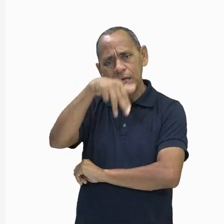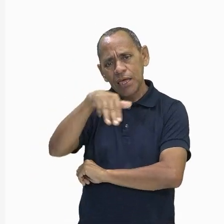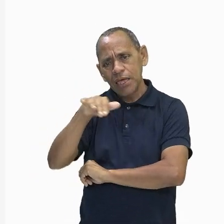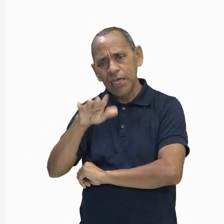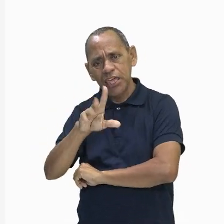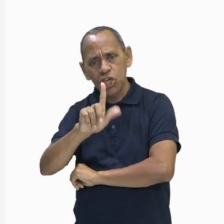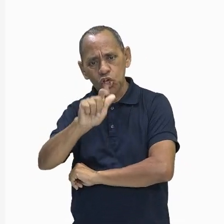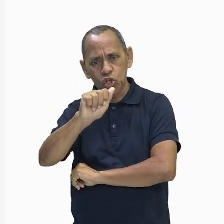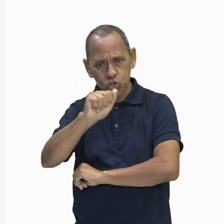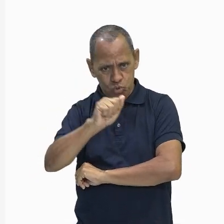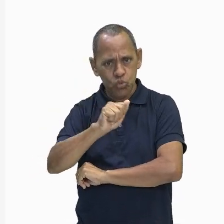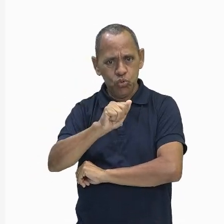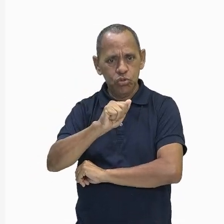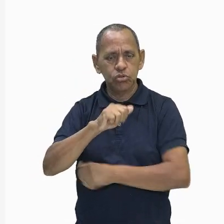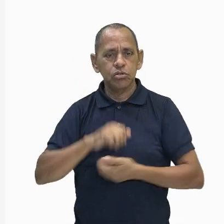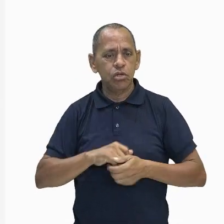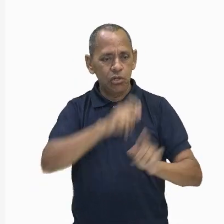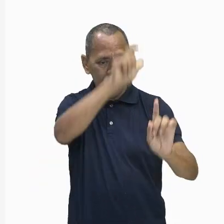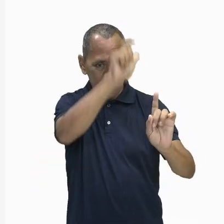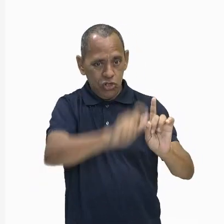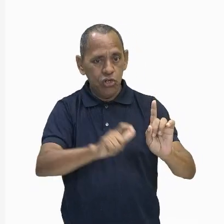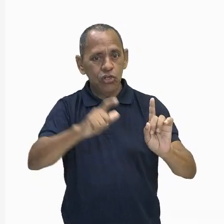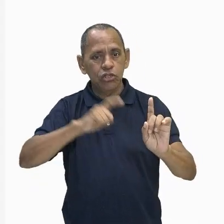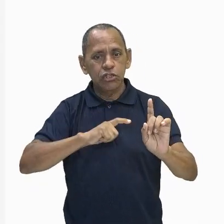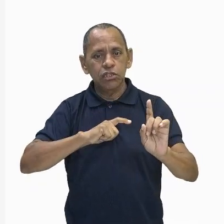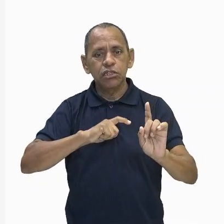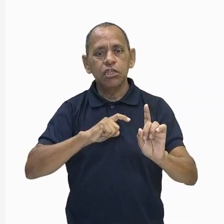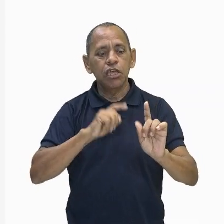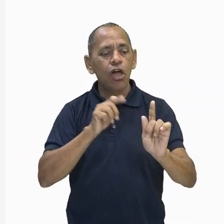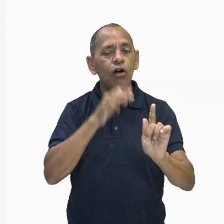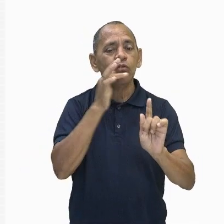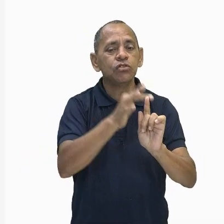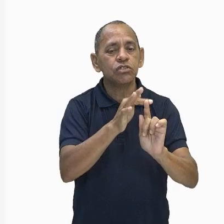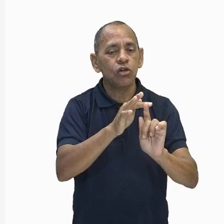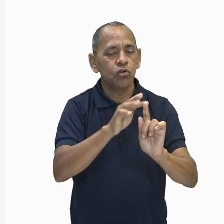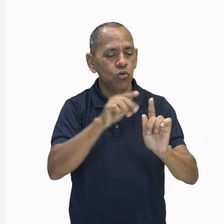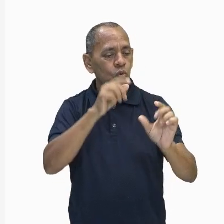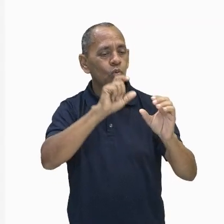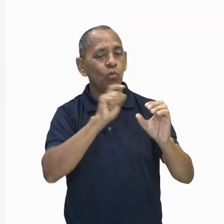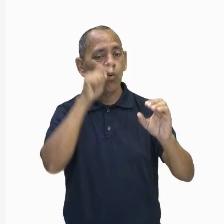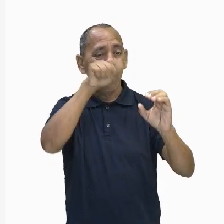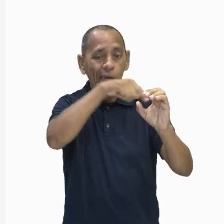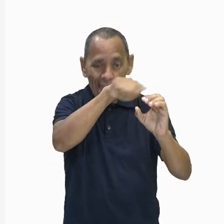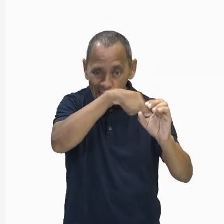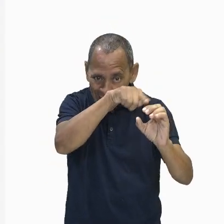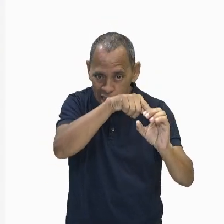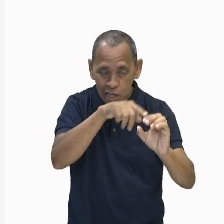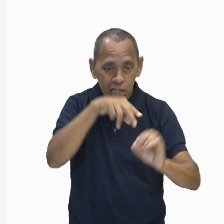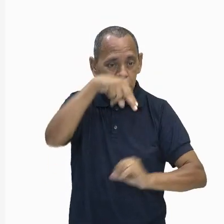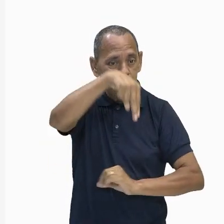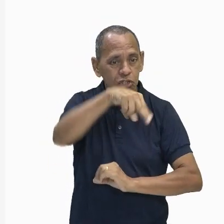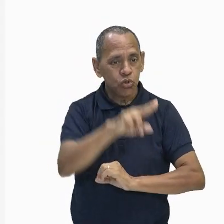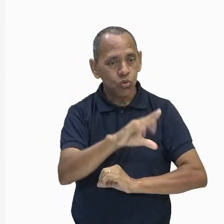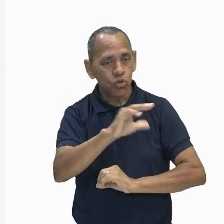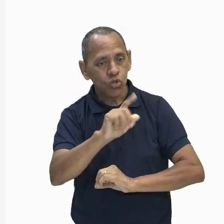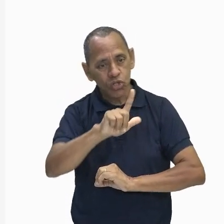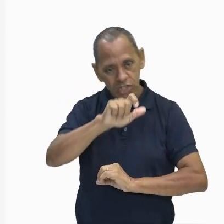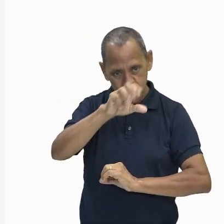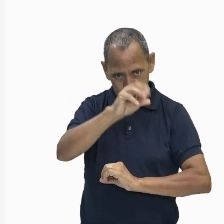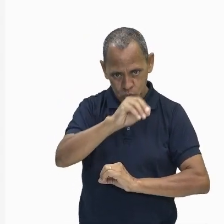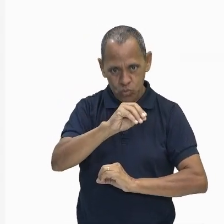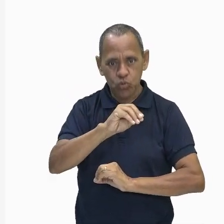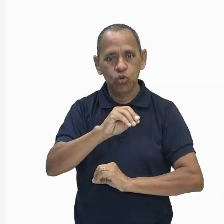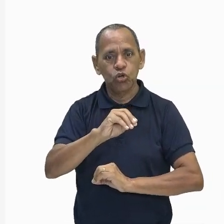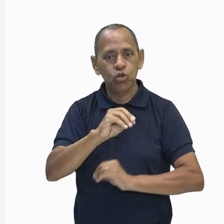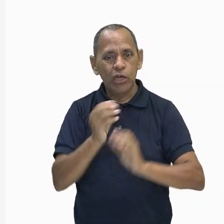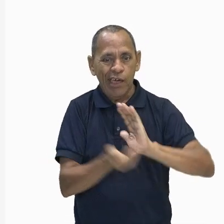sujeito, exerce uma função de núcleo. Percebam que é a palavra mais importante. Eu não posso retirar essa palavra, porque ela